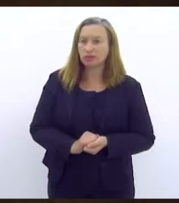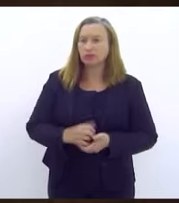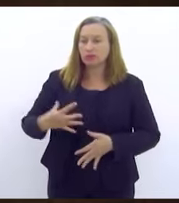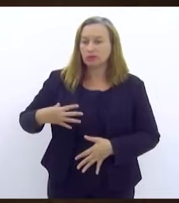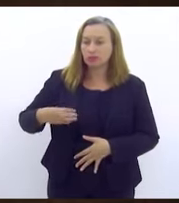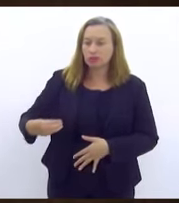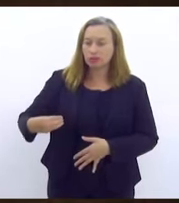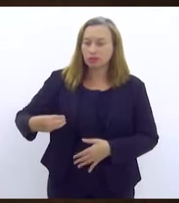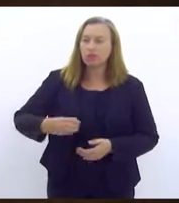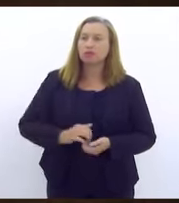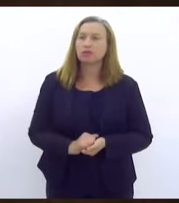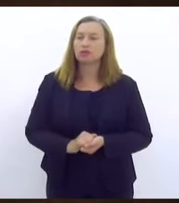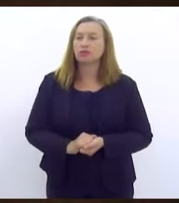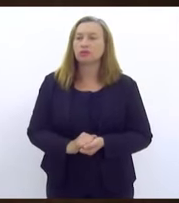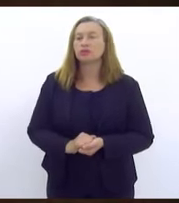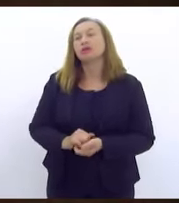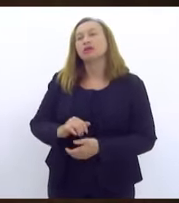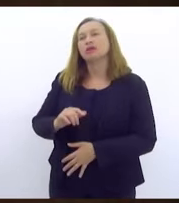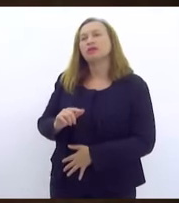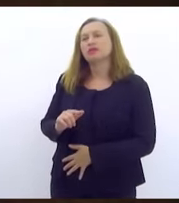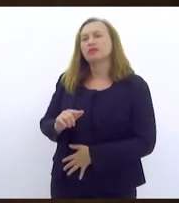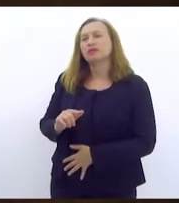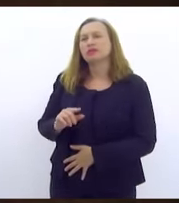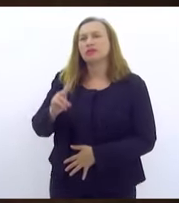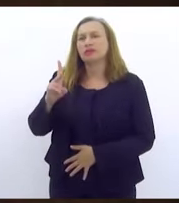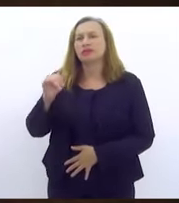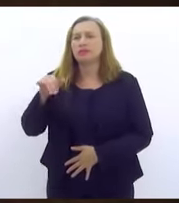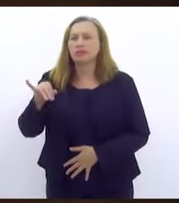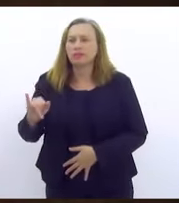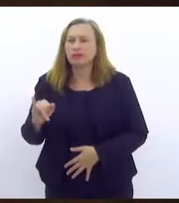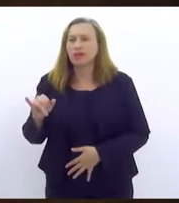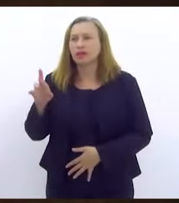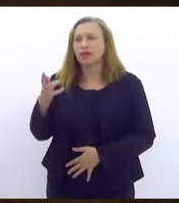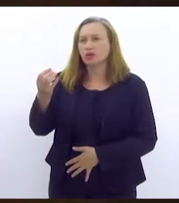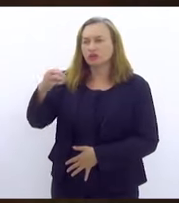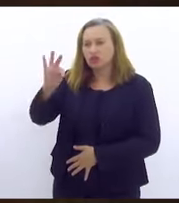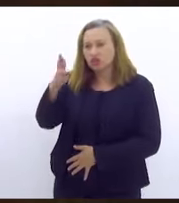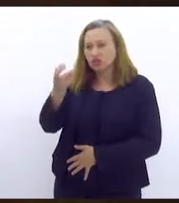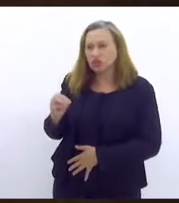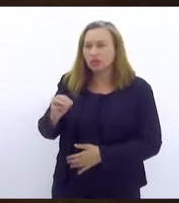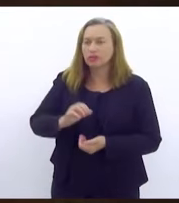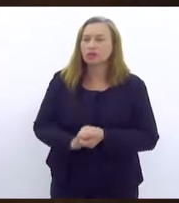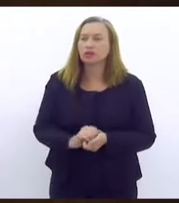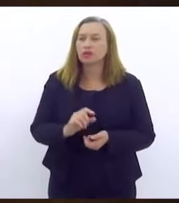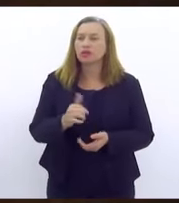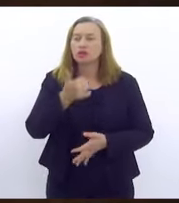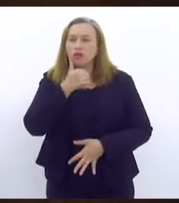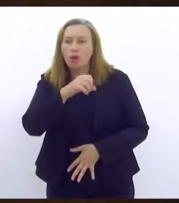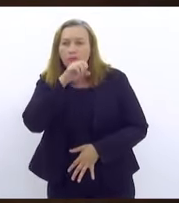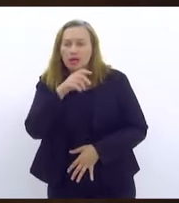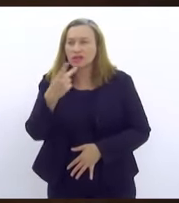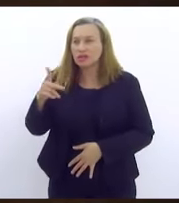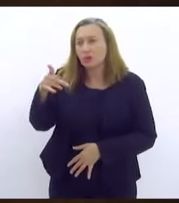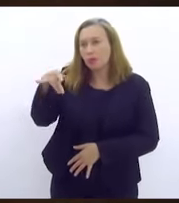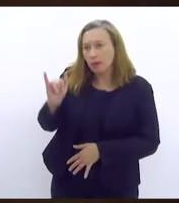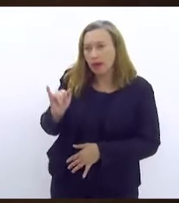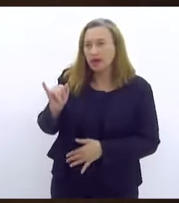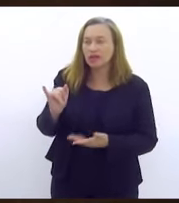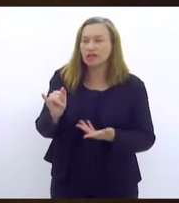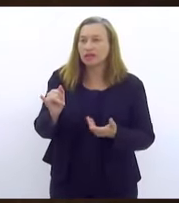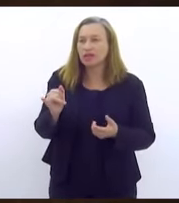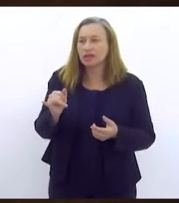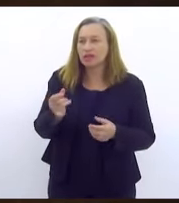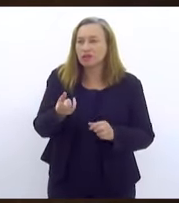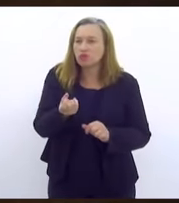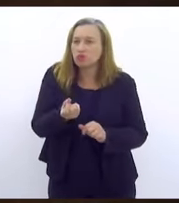o menininho Vladimir Garotinho, a qual, né, tem a mesma prática da sua mãe, do seu pai, que é desviar